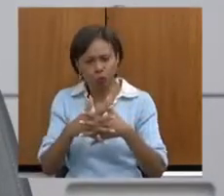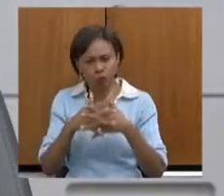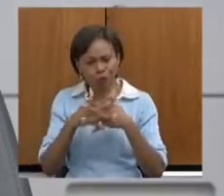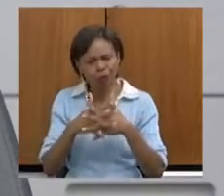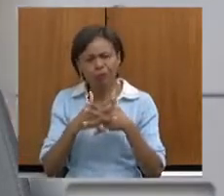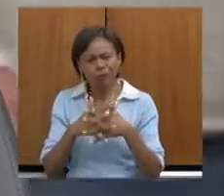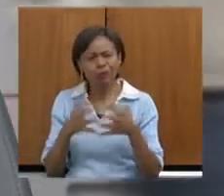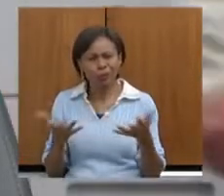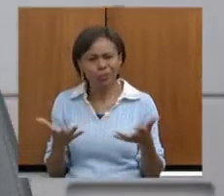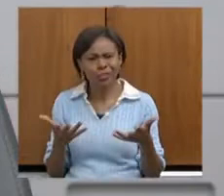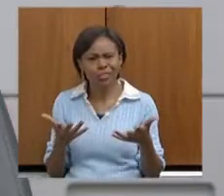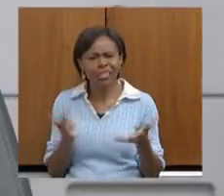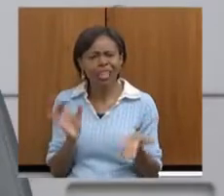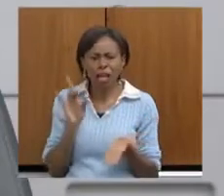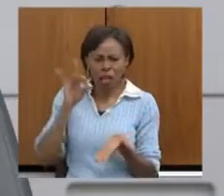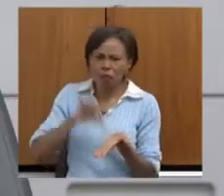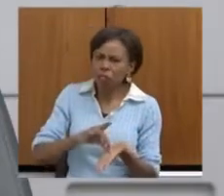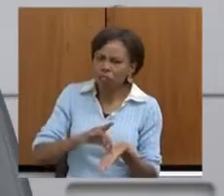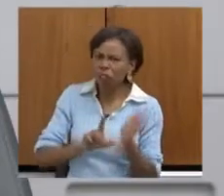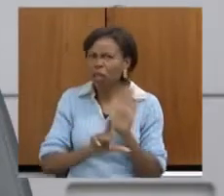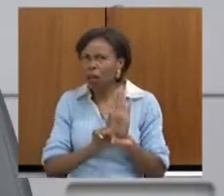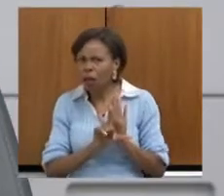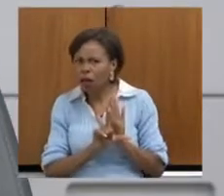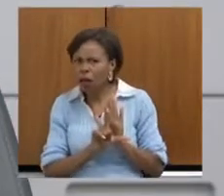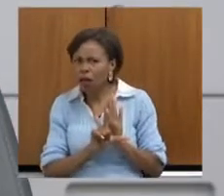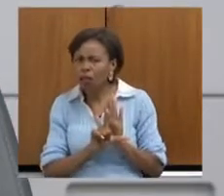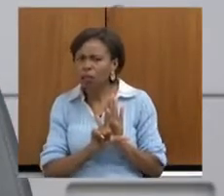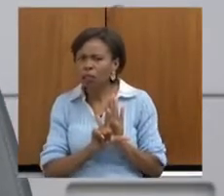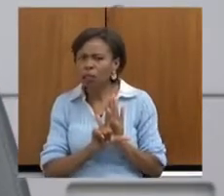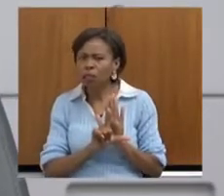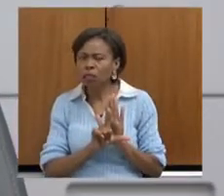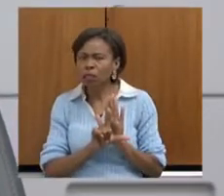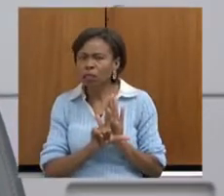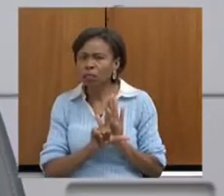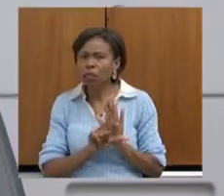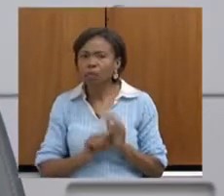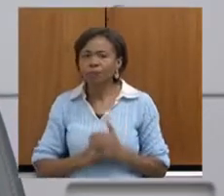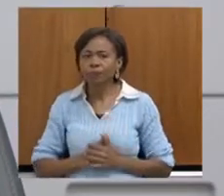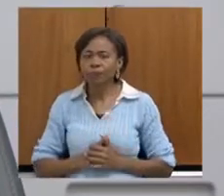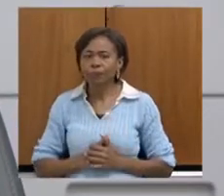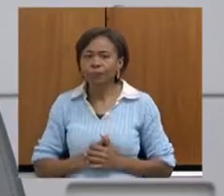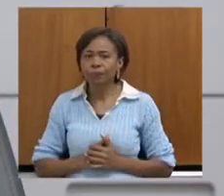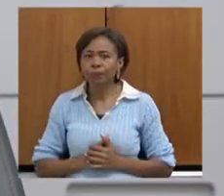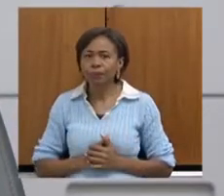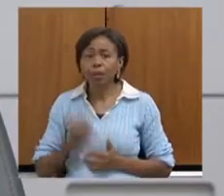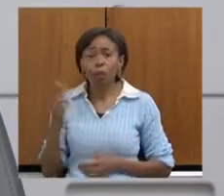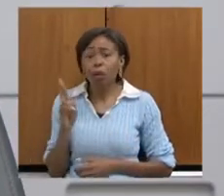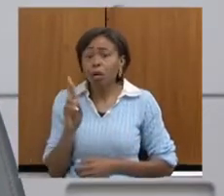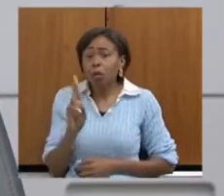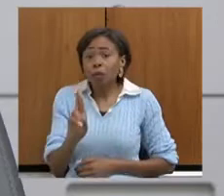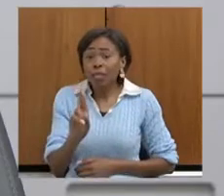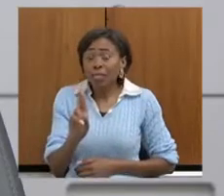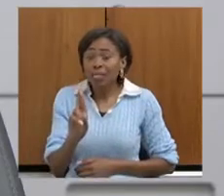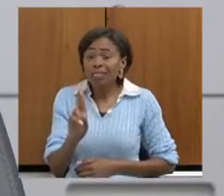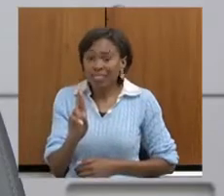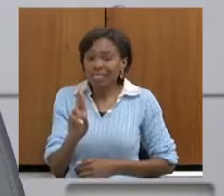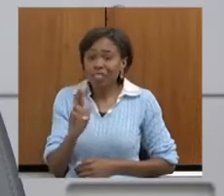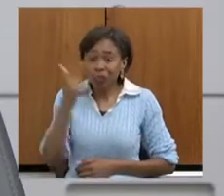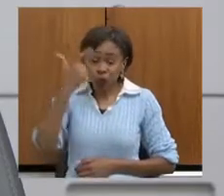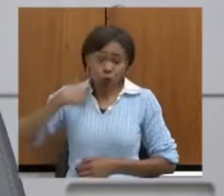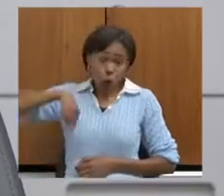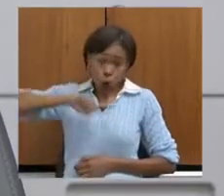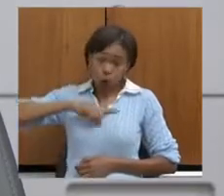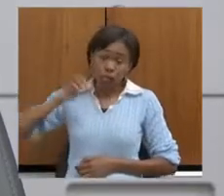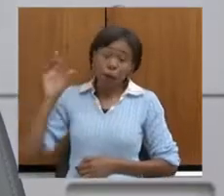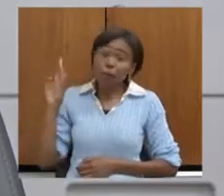com essa legitimidade que a gente de tem Para representar as pessoas necessitadas